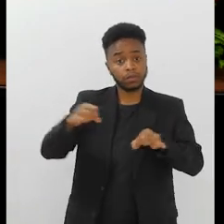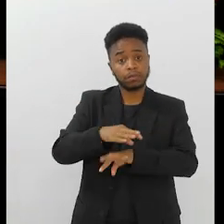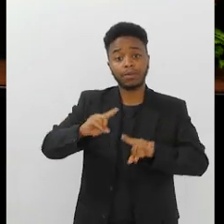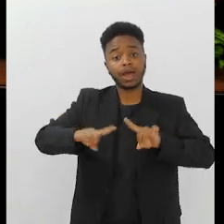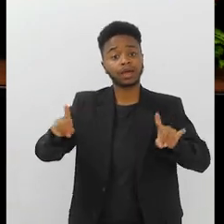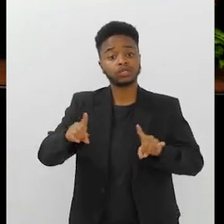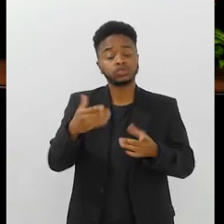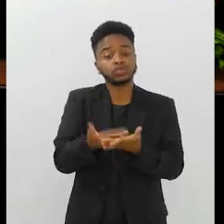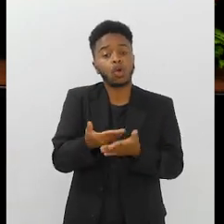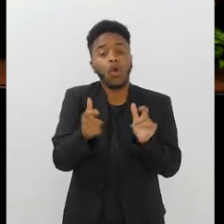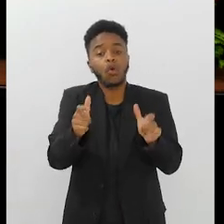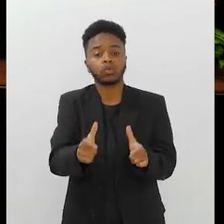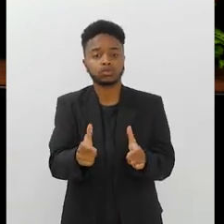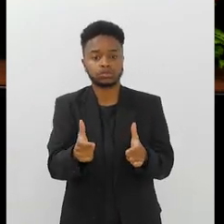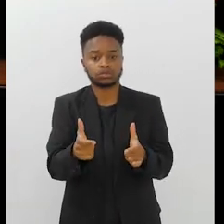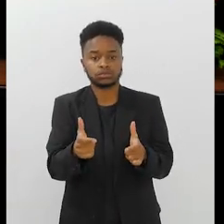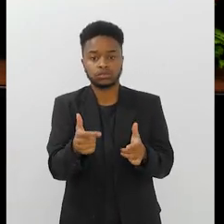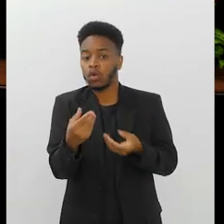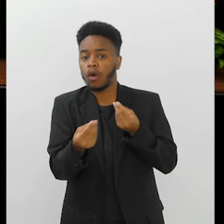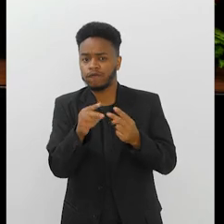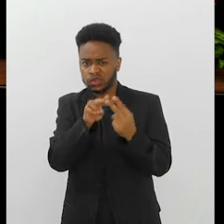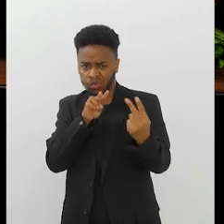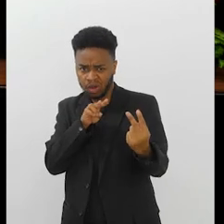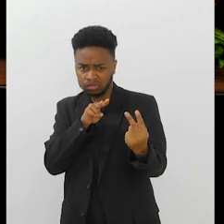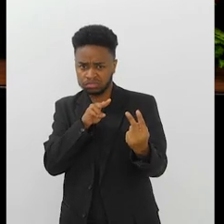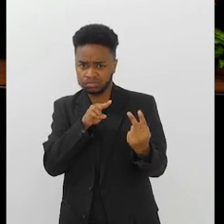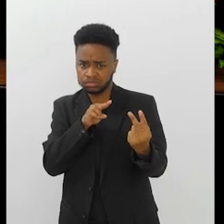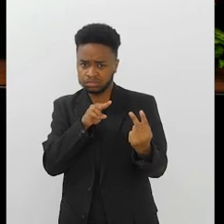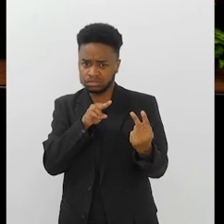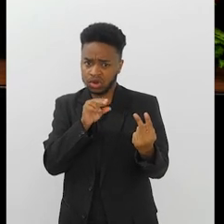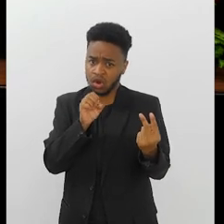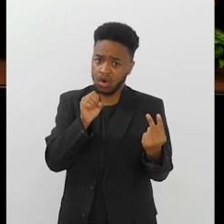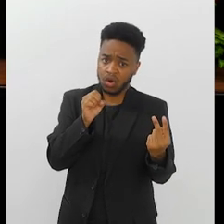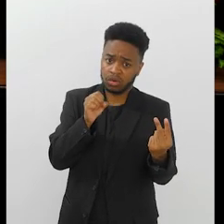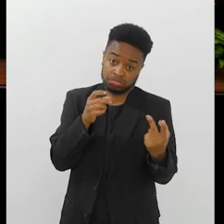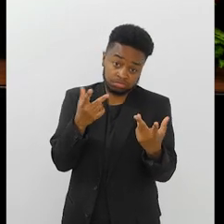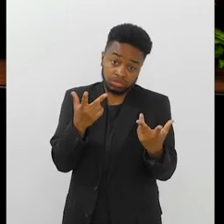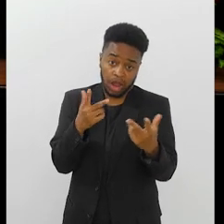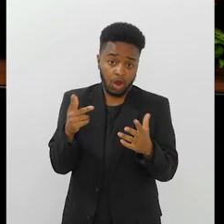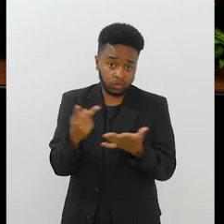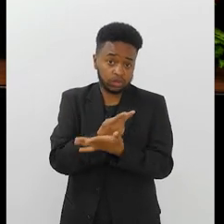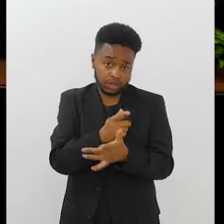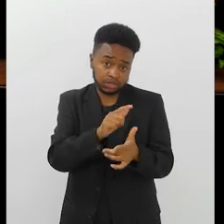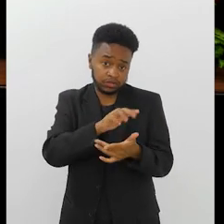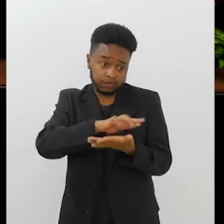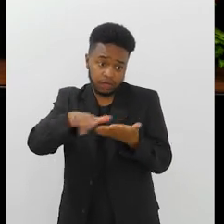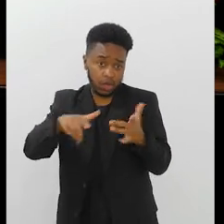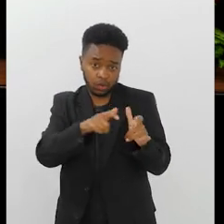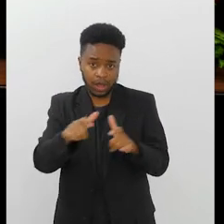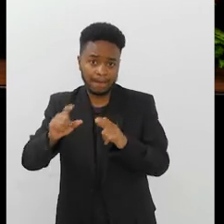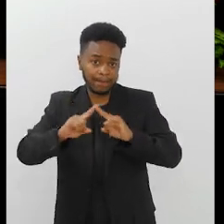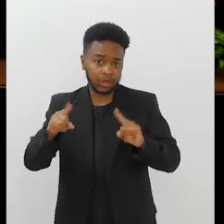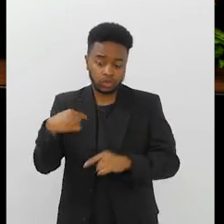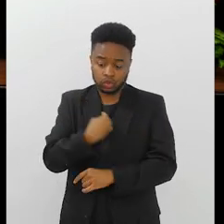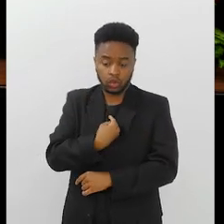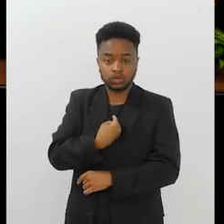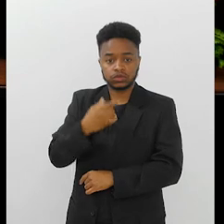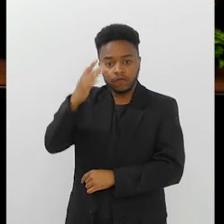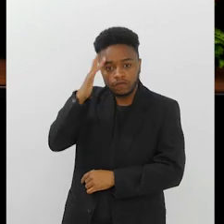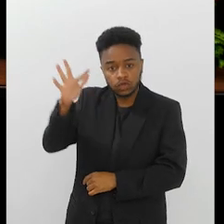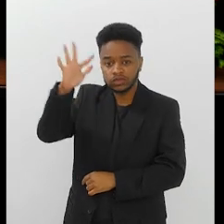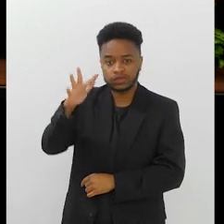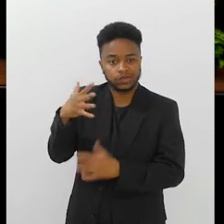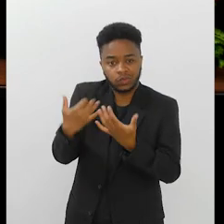escola que eles vão ter vão estudar onde vão estudar de forma virtual como muito tem acontecido isso não é reconhecido através da nossa